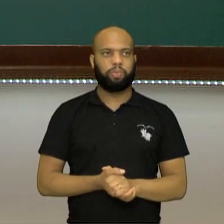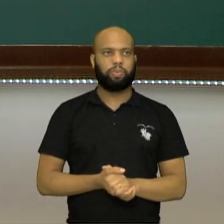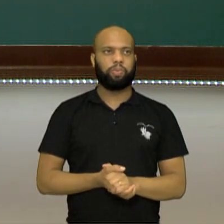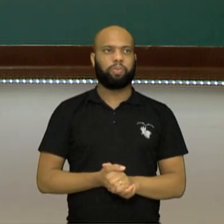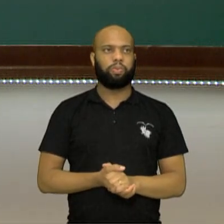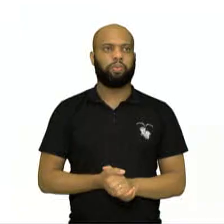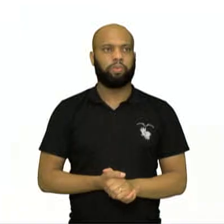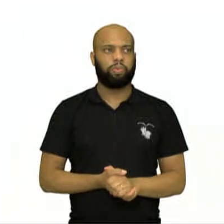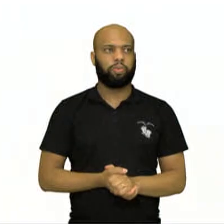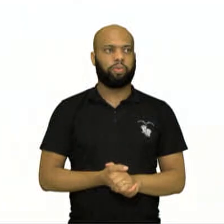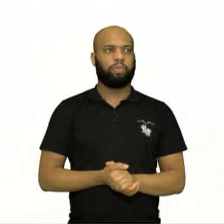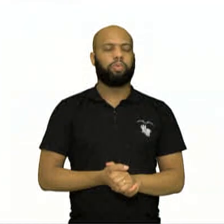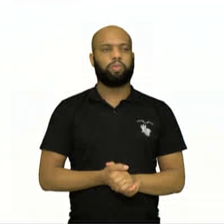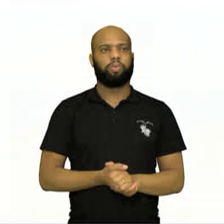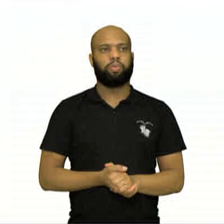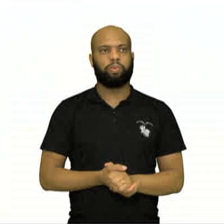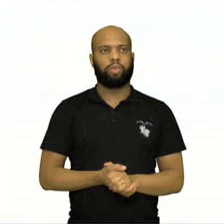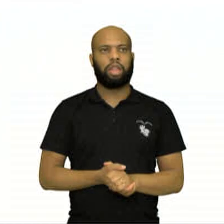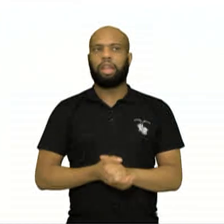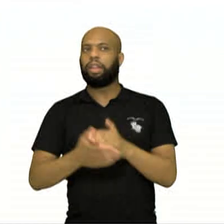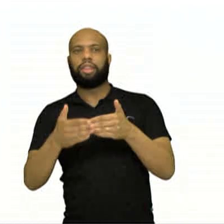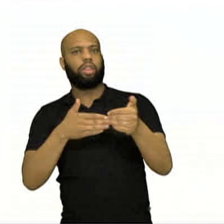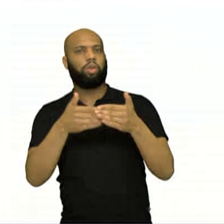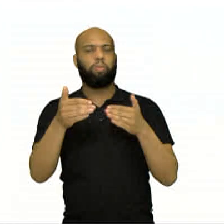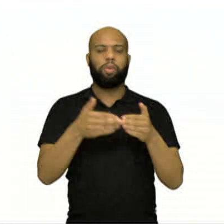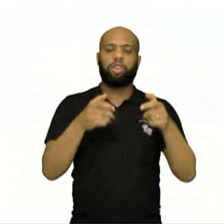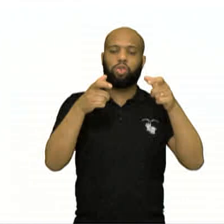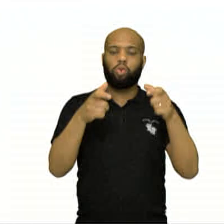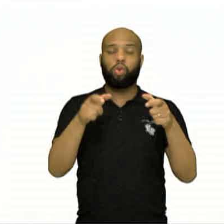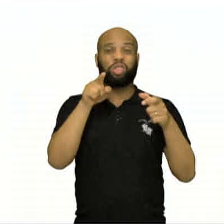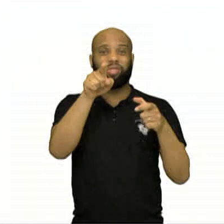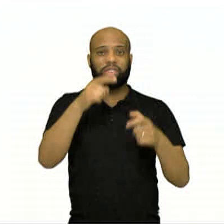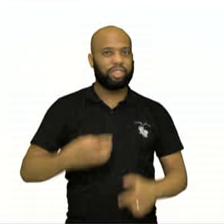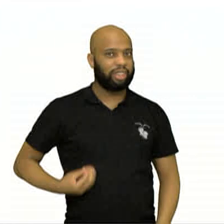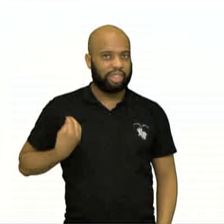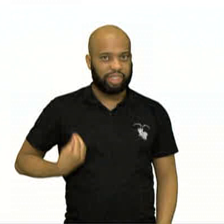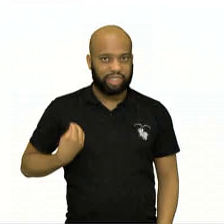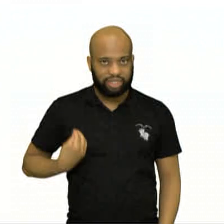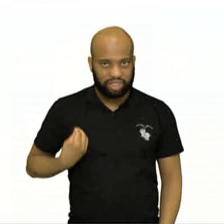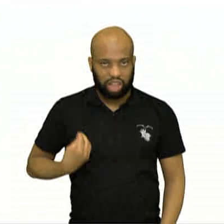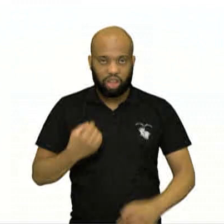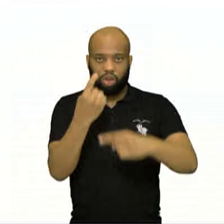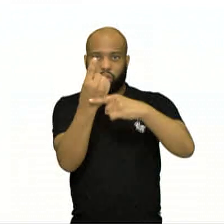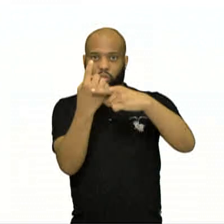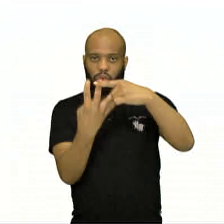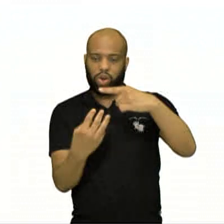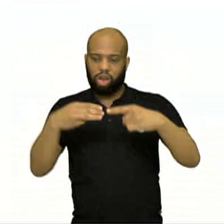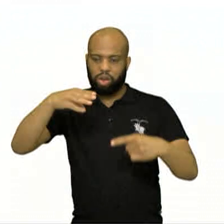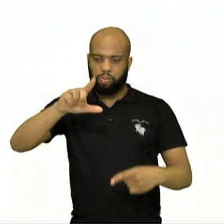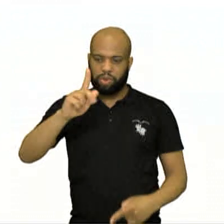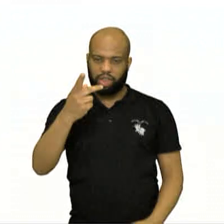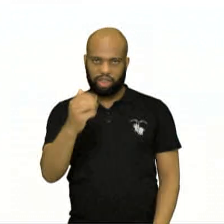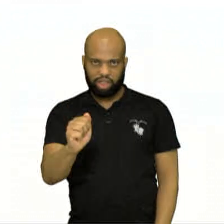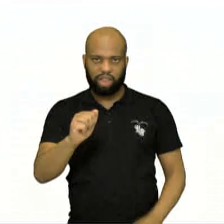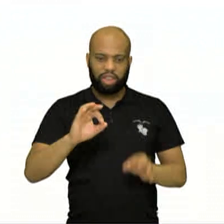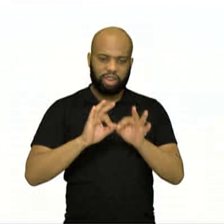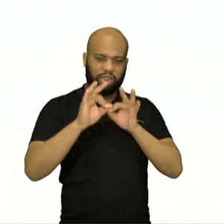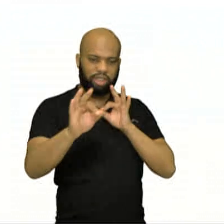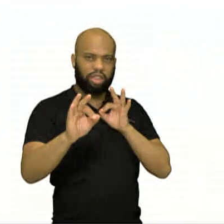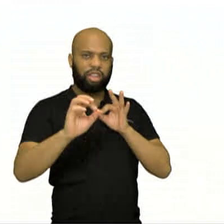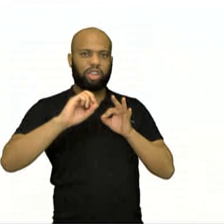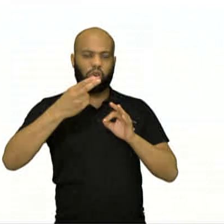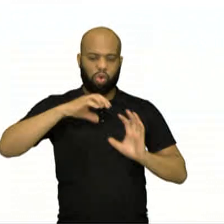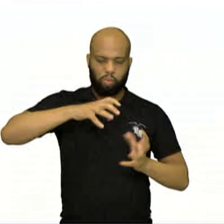Foi assim que nós chegamos a não importa onde você esteja, seja a 1/4 de milha de distância ou do outro lado do